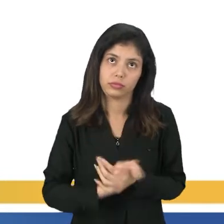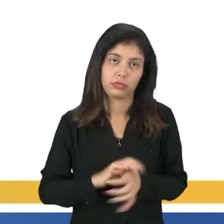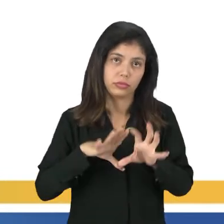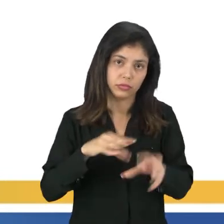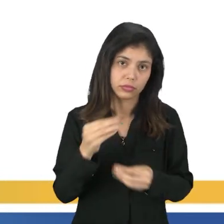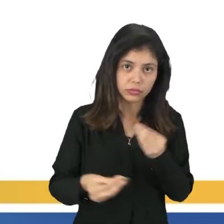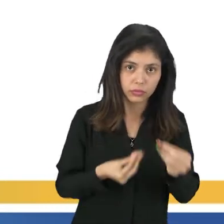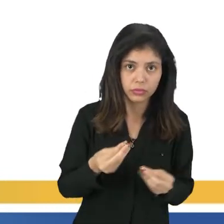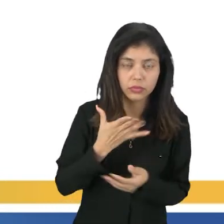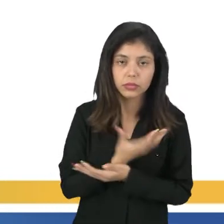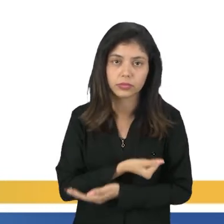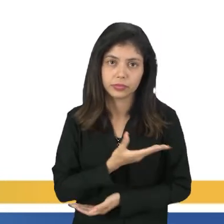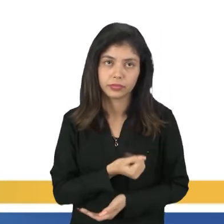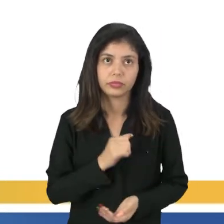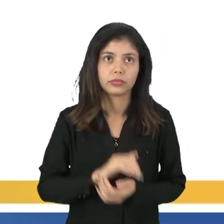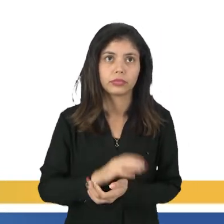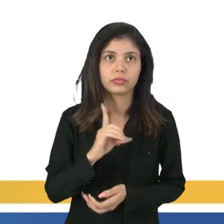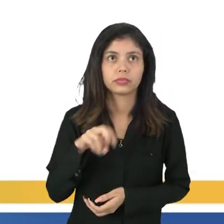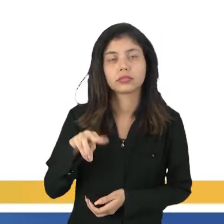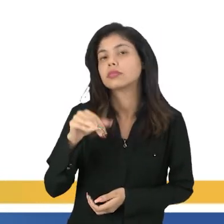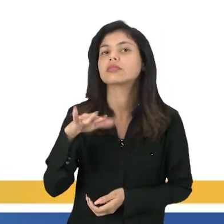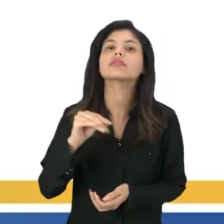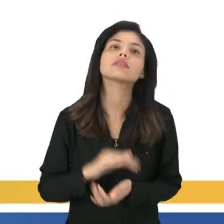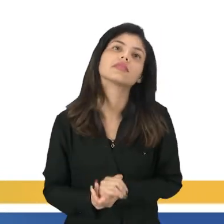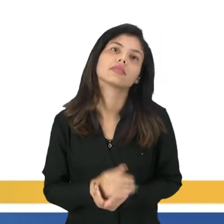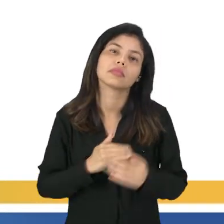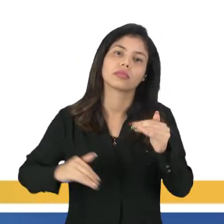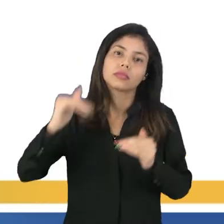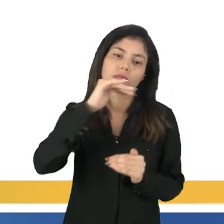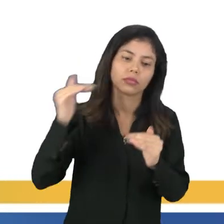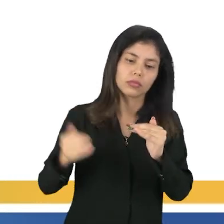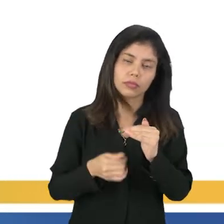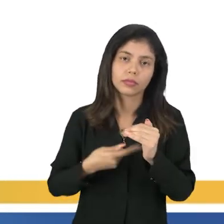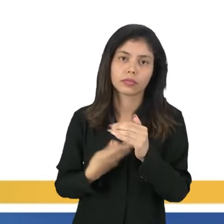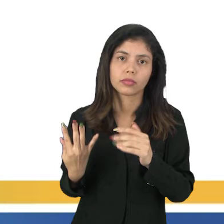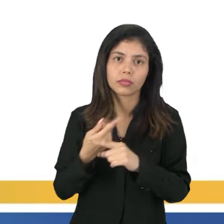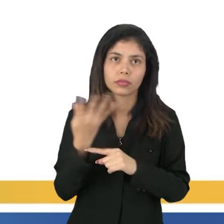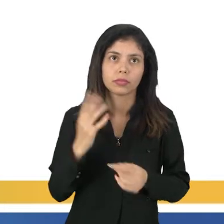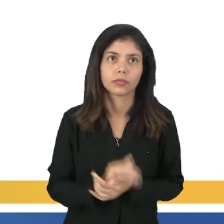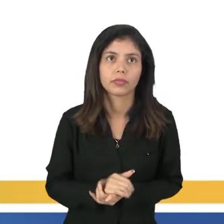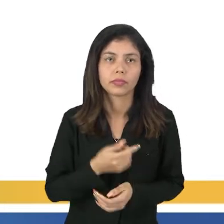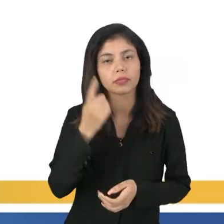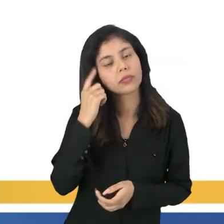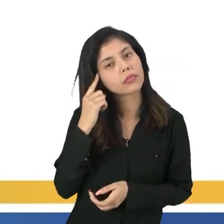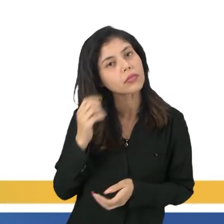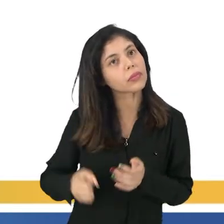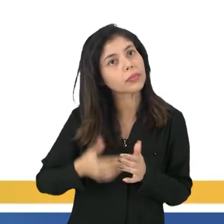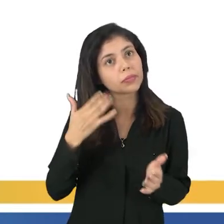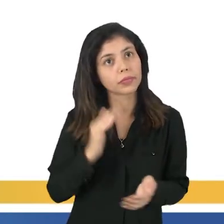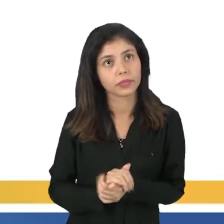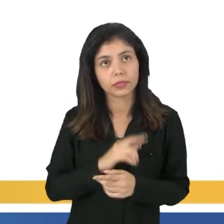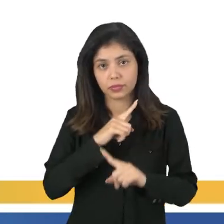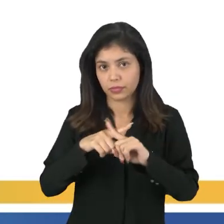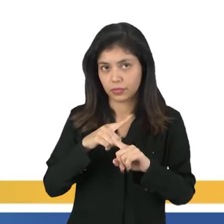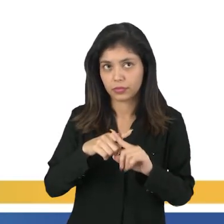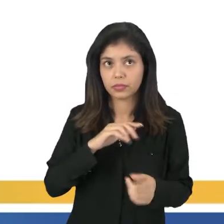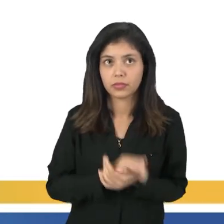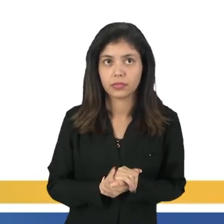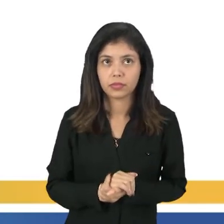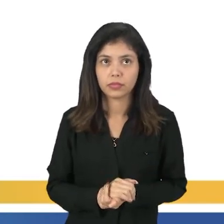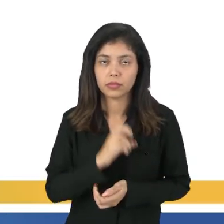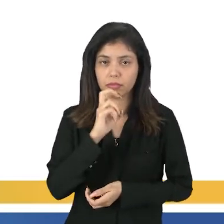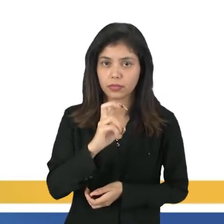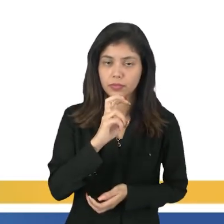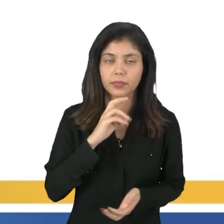tanto o numerador e o denominador. Ou seja, o de cima e o de baixo por um certo número. E pensando muito bem, você vai ter que multiplicar, sabe por quanto?